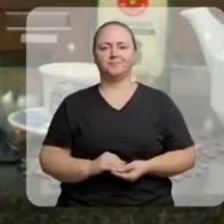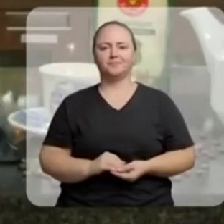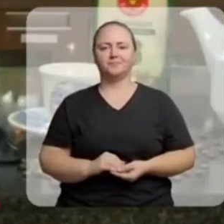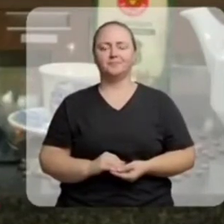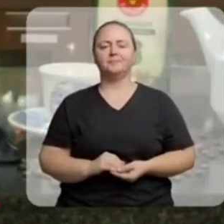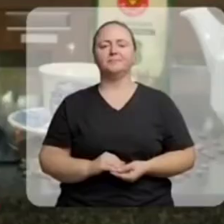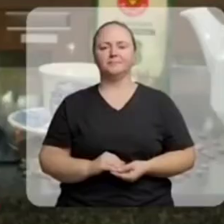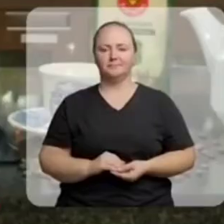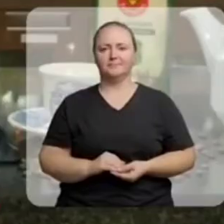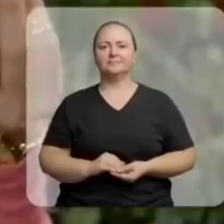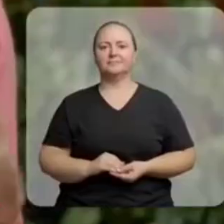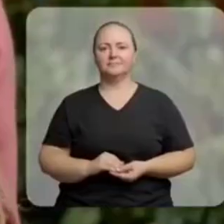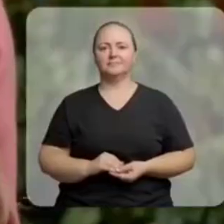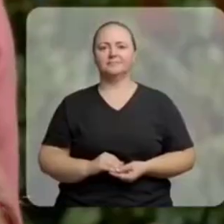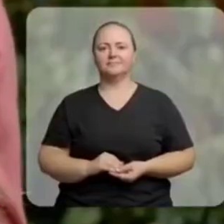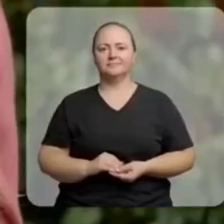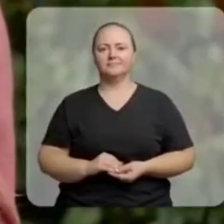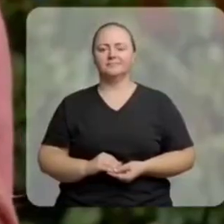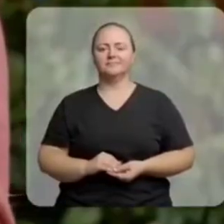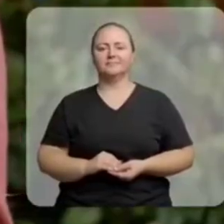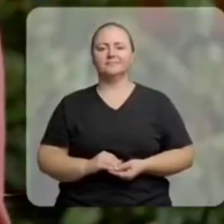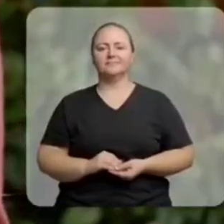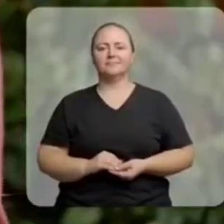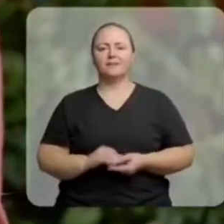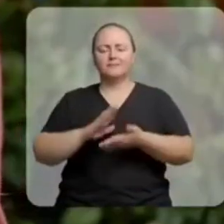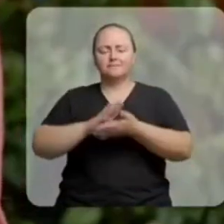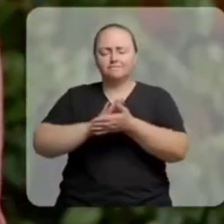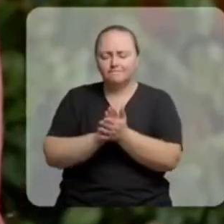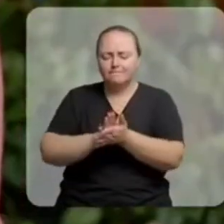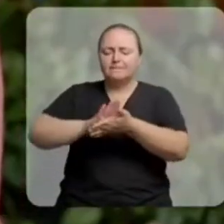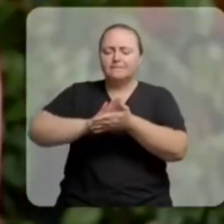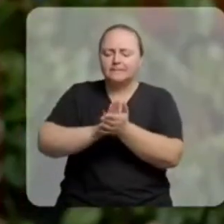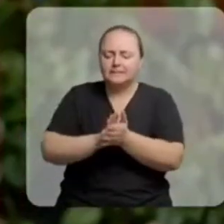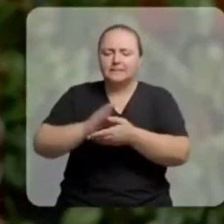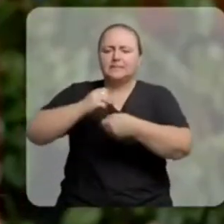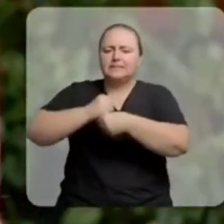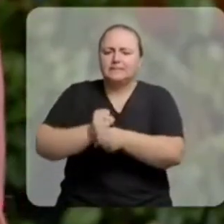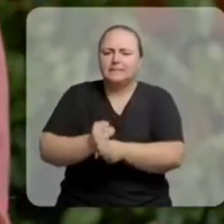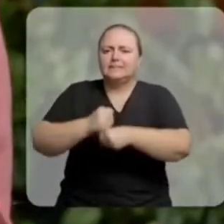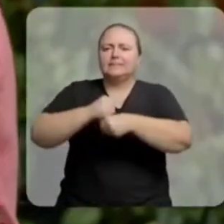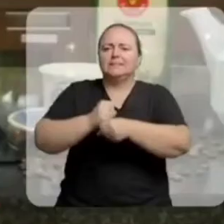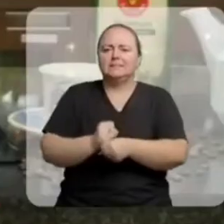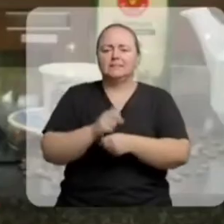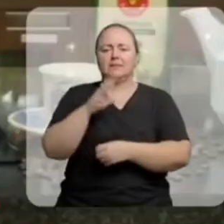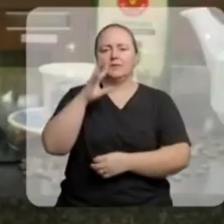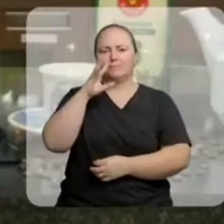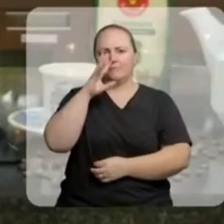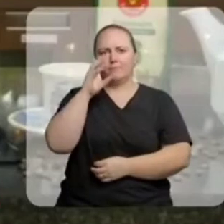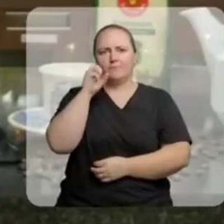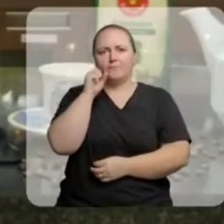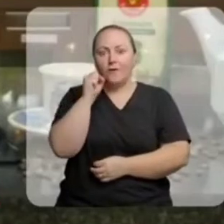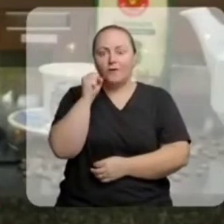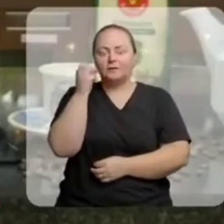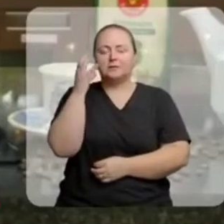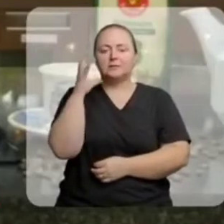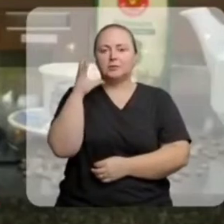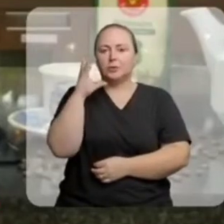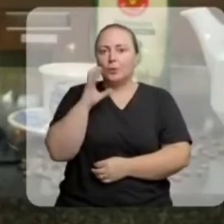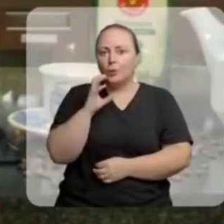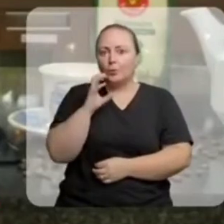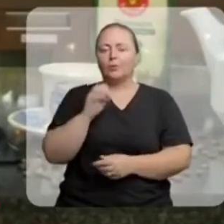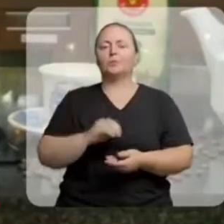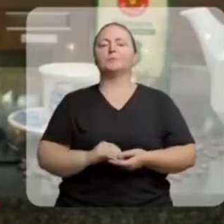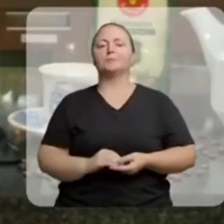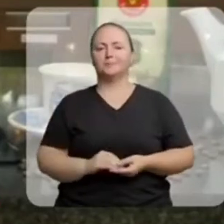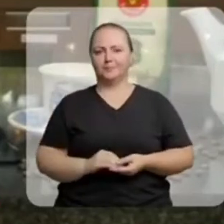Quanto mais fino, mais escuro fica o Mais café. escuro vai ficar. Então, por isso que aquele café, o cafezinho do dia a dia, aquele que a gente passa Isso.